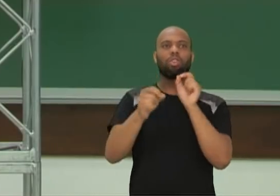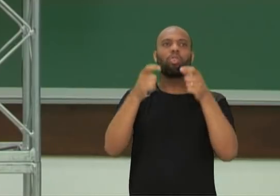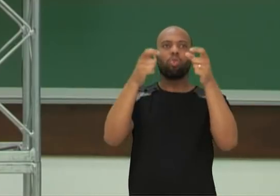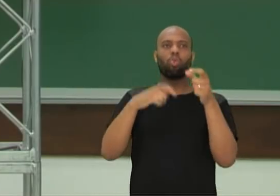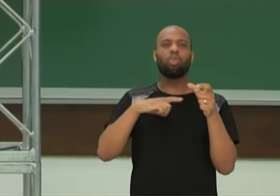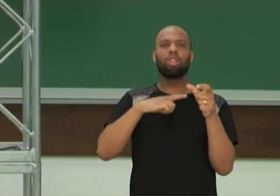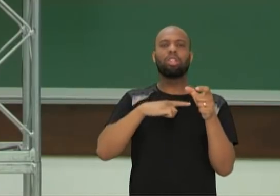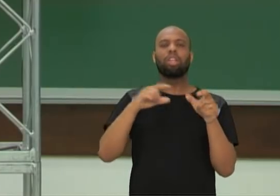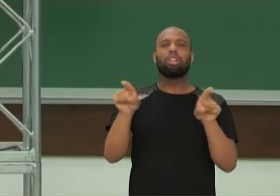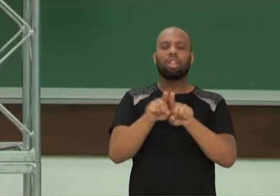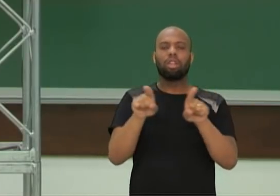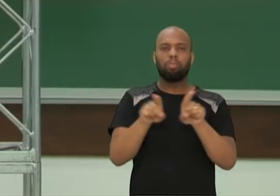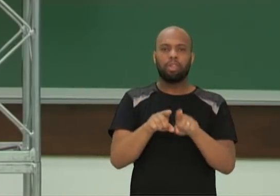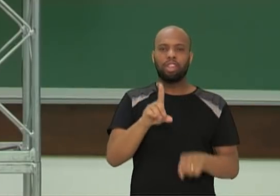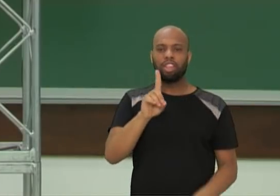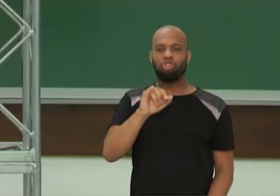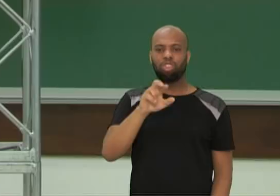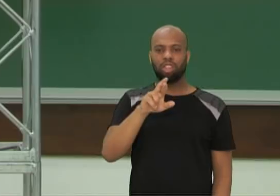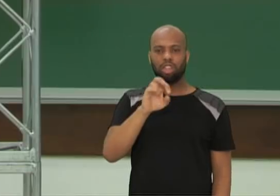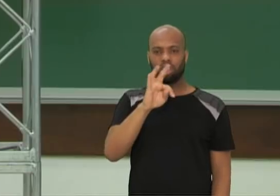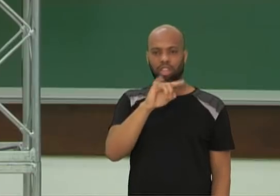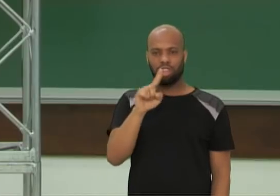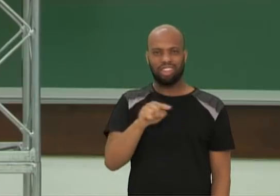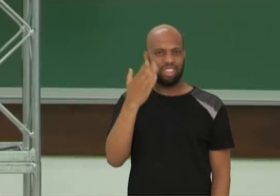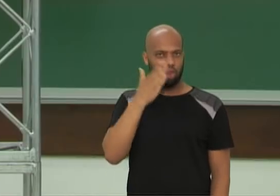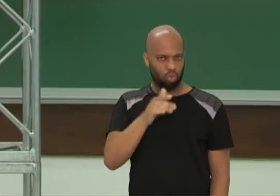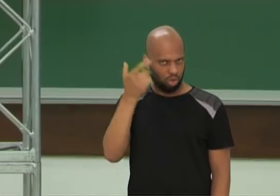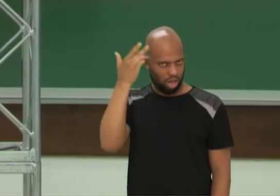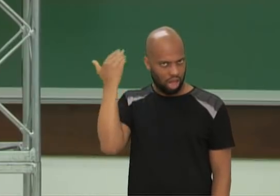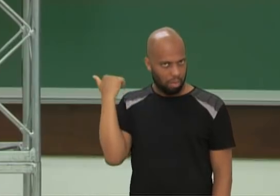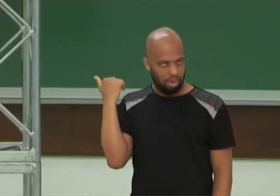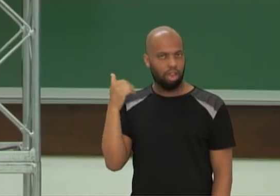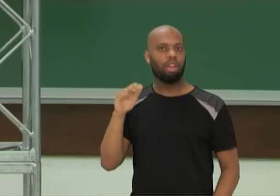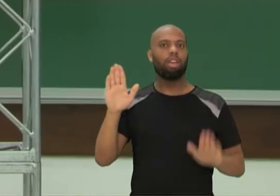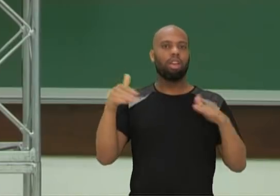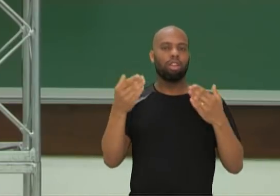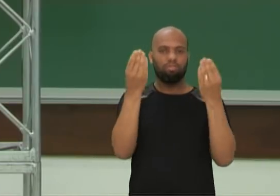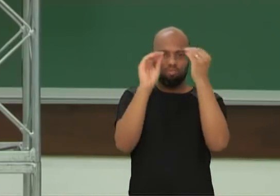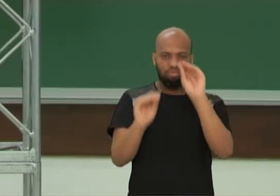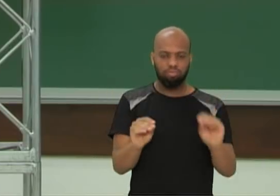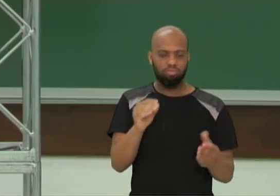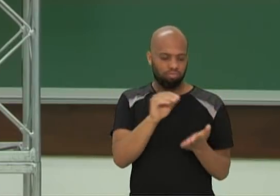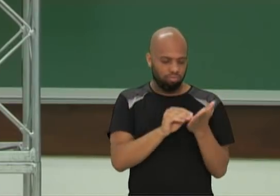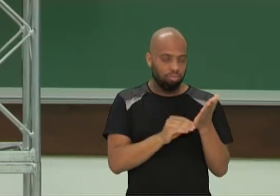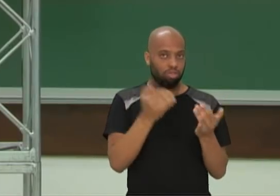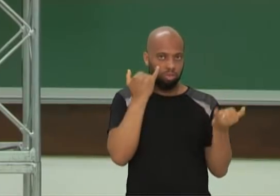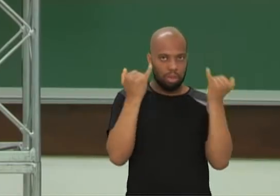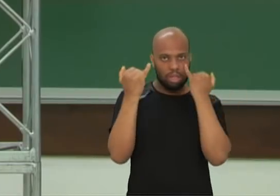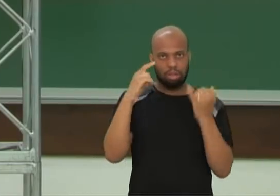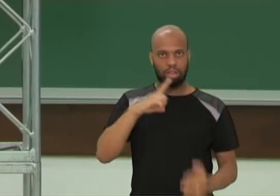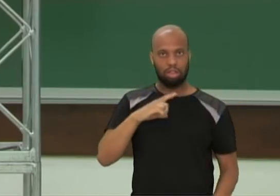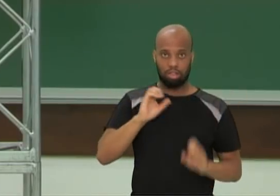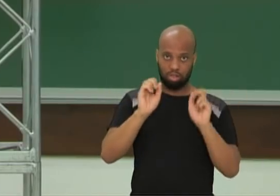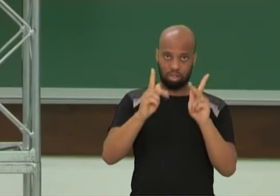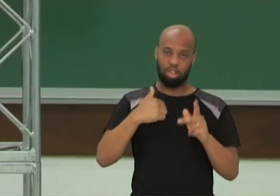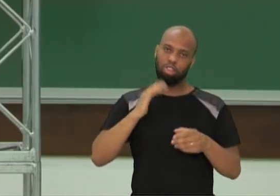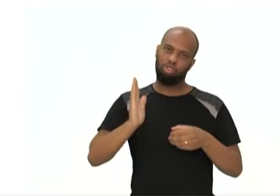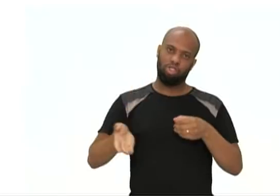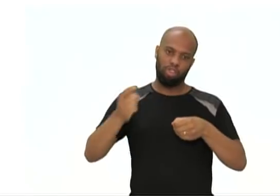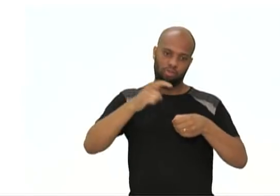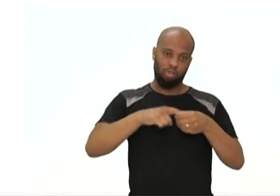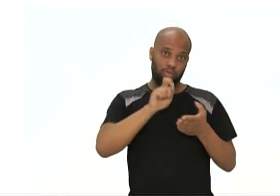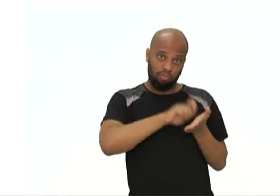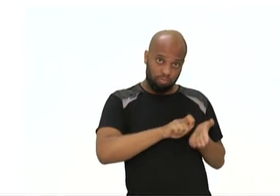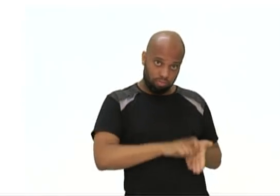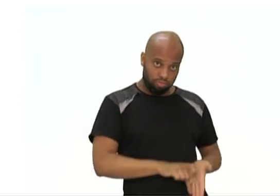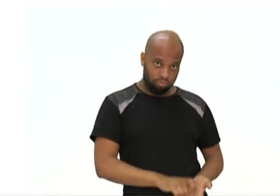reta diretriz. Basta que vocês façam com atenção e anotem os dados que são dados aí no enunciado, tá bom? Então, anotem